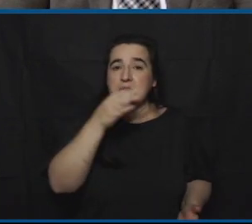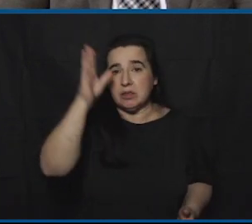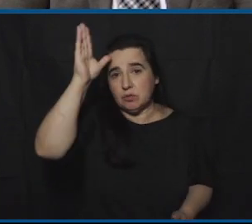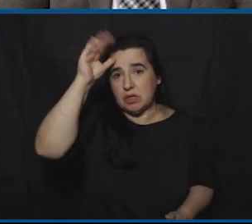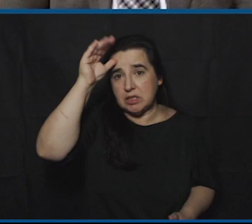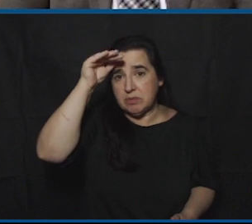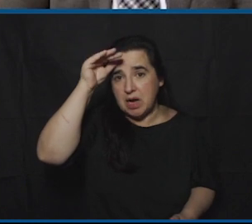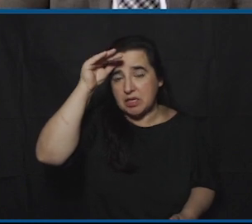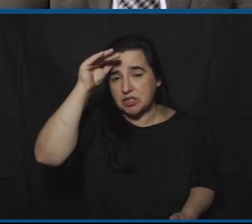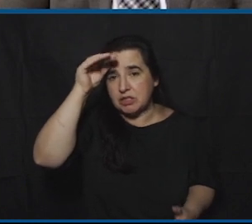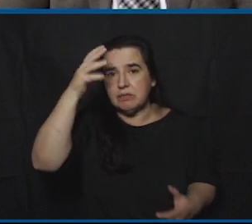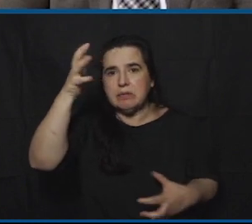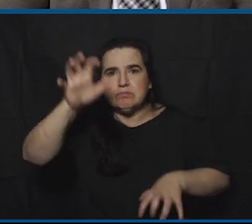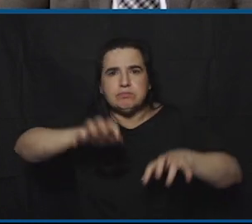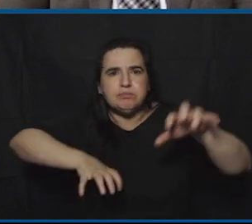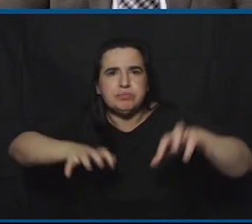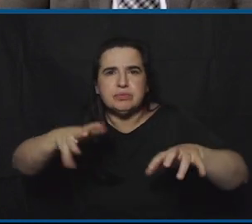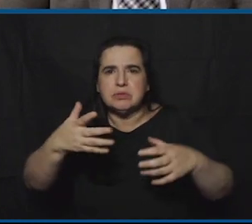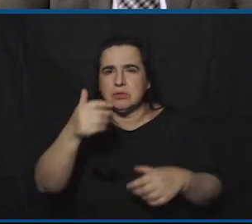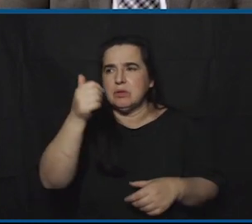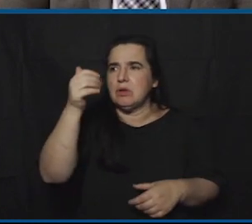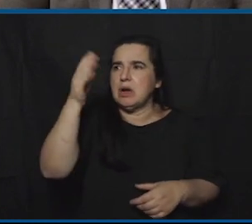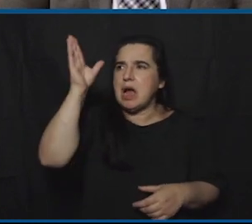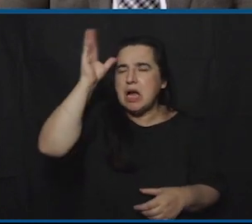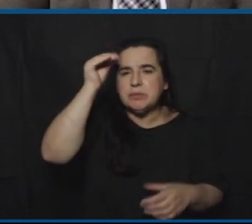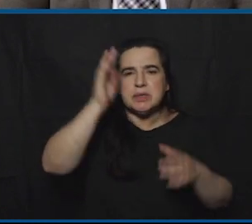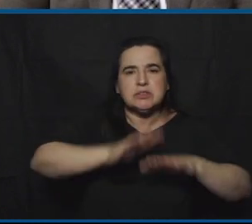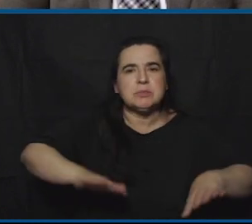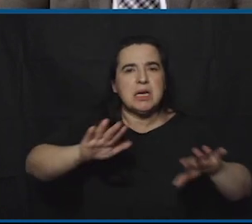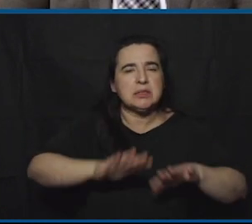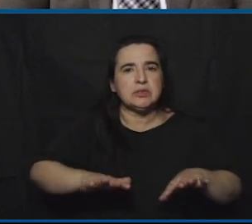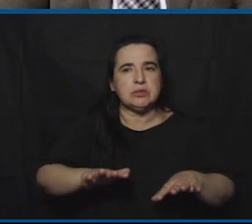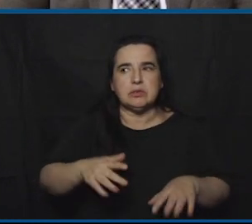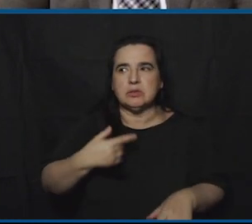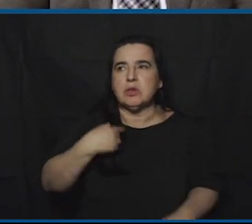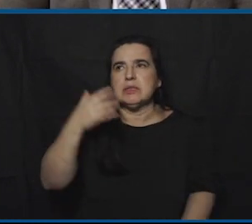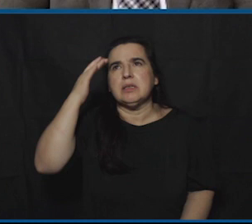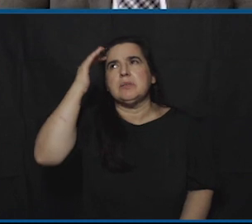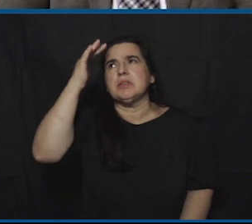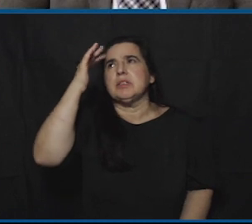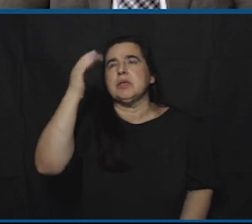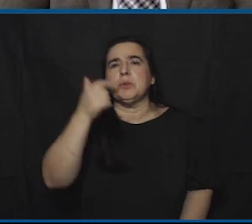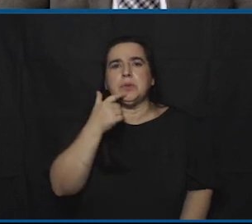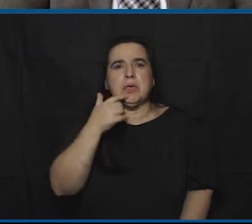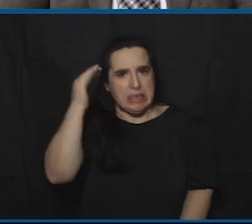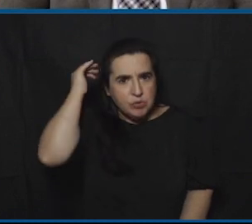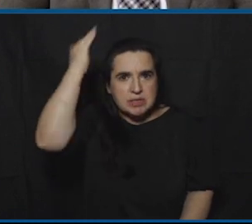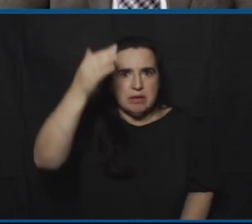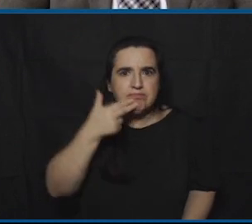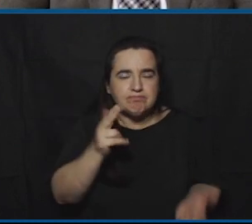nos animais que vão estar, as feras vão estar em conjunto com os animais mansos, nós não podemos imaginar outra coisa que senão o céu,